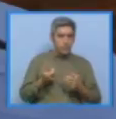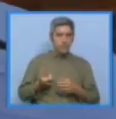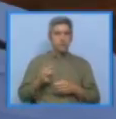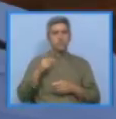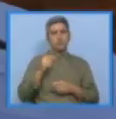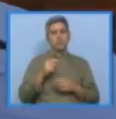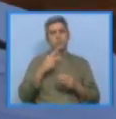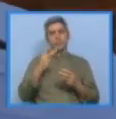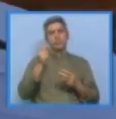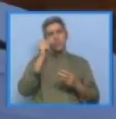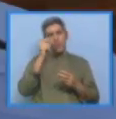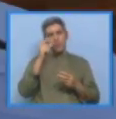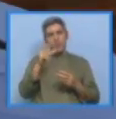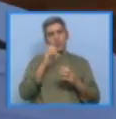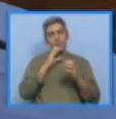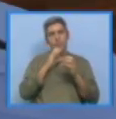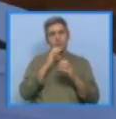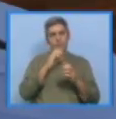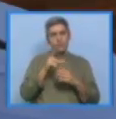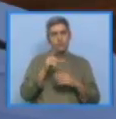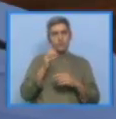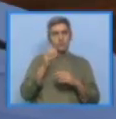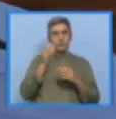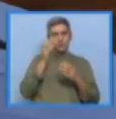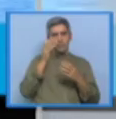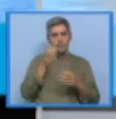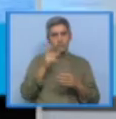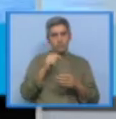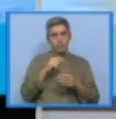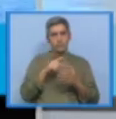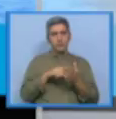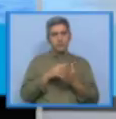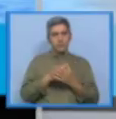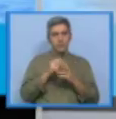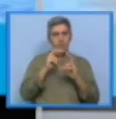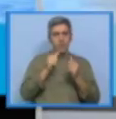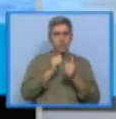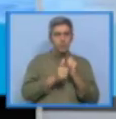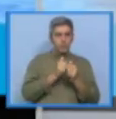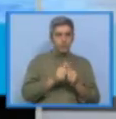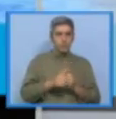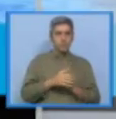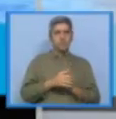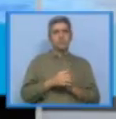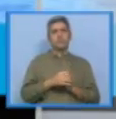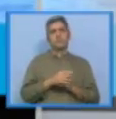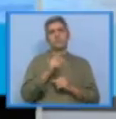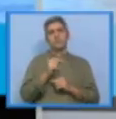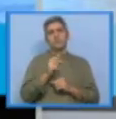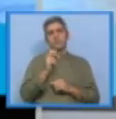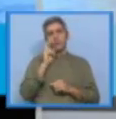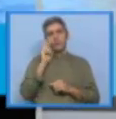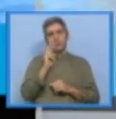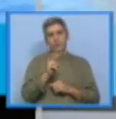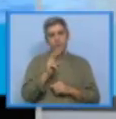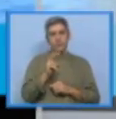dois homens da comunicação que se têm, digamos assim, cruzado sempre com a temática do desporto e pelo menos também têm visto